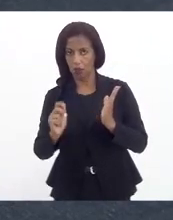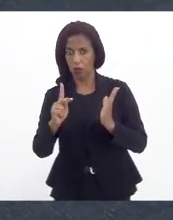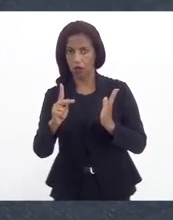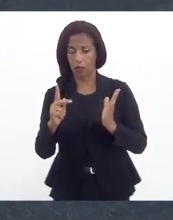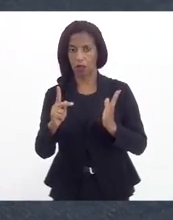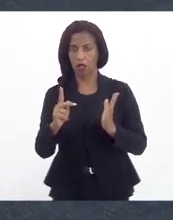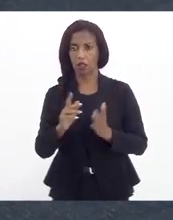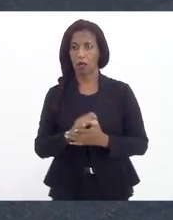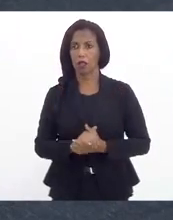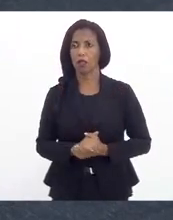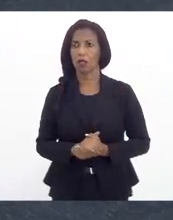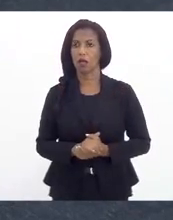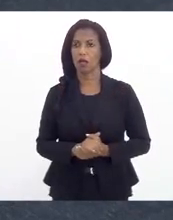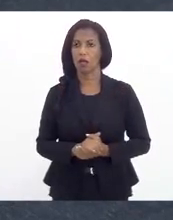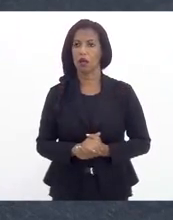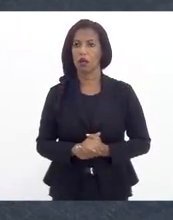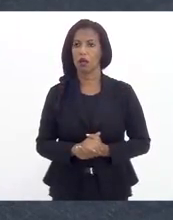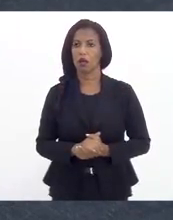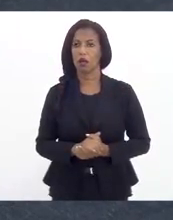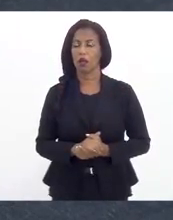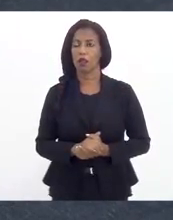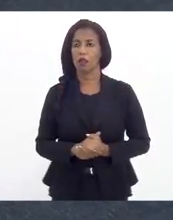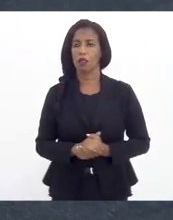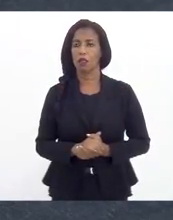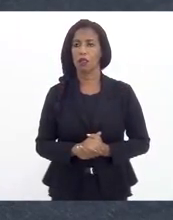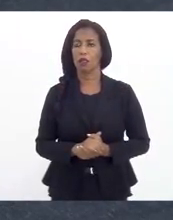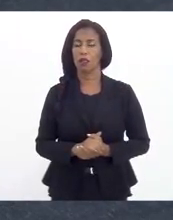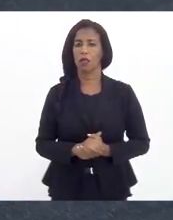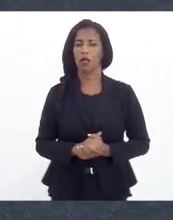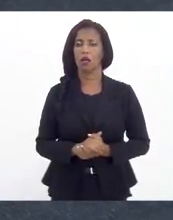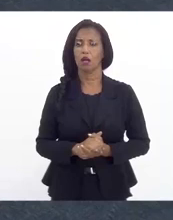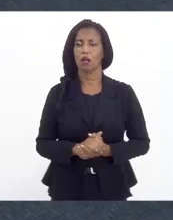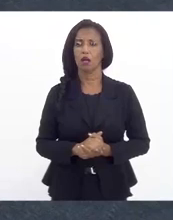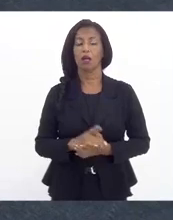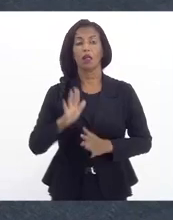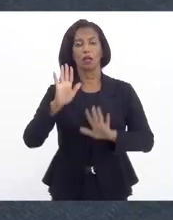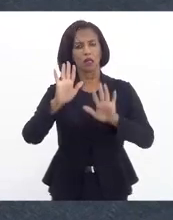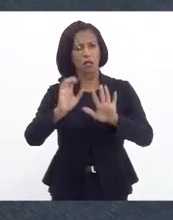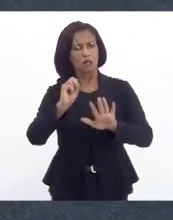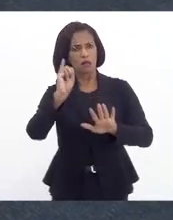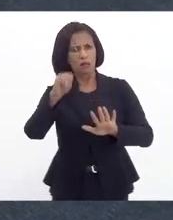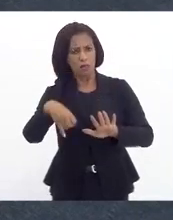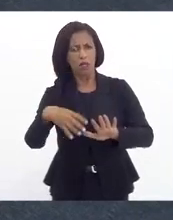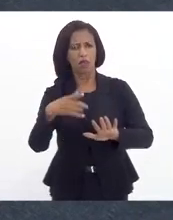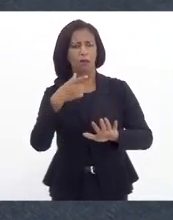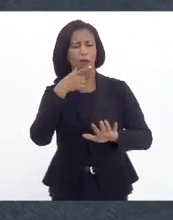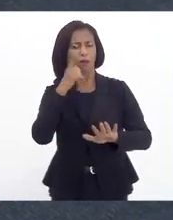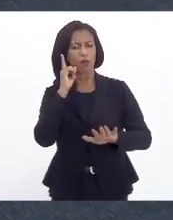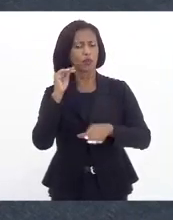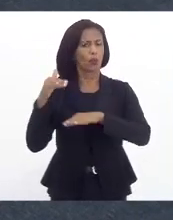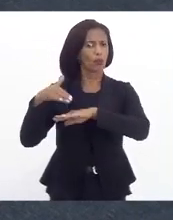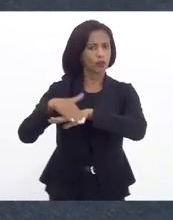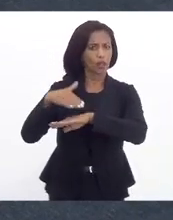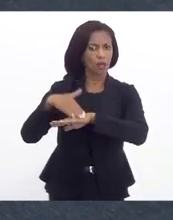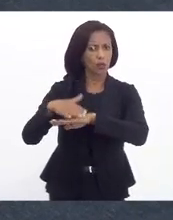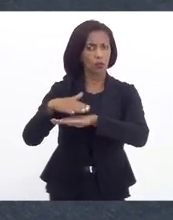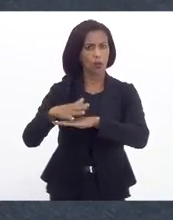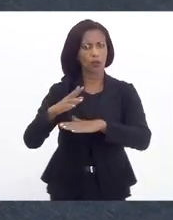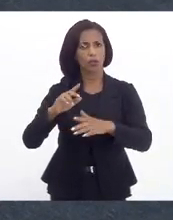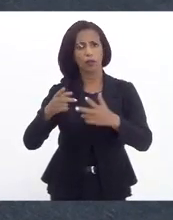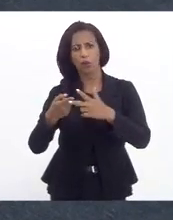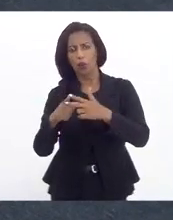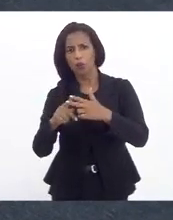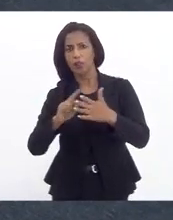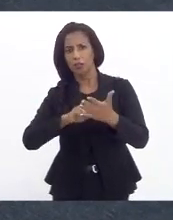Não, foi acordada ontem no Colégio de Líderes. Sim, mas ontem à noite também foi reverendada,